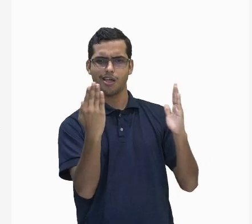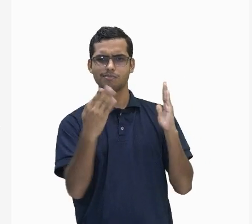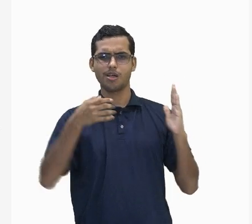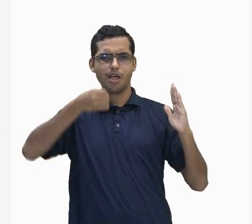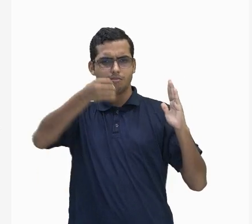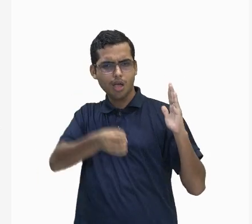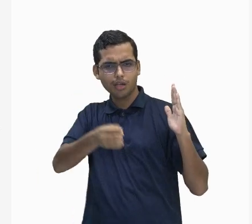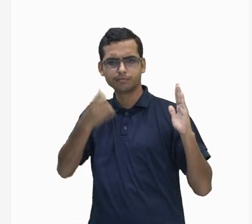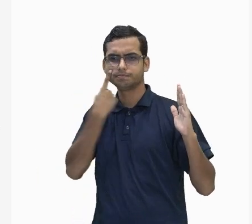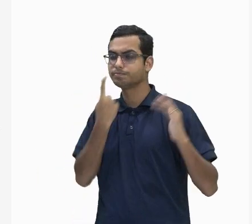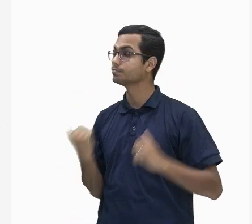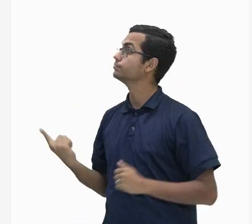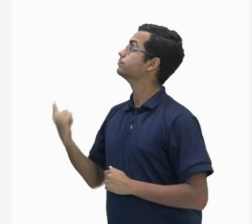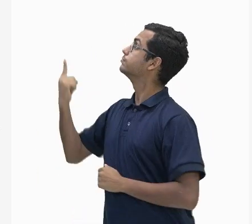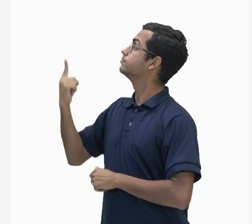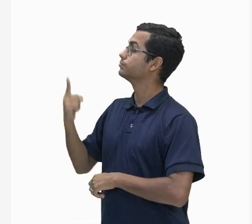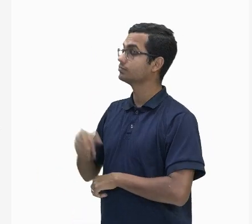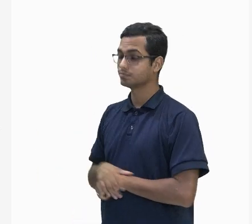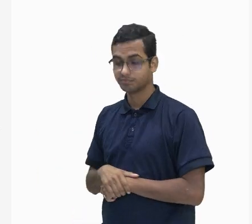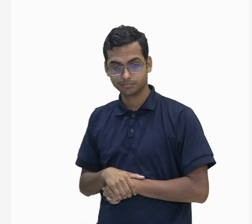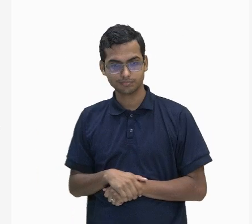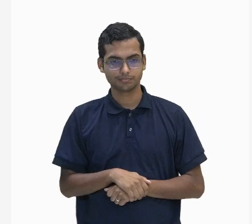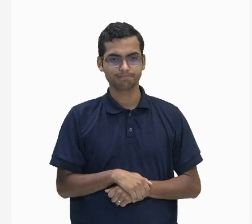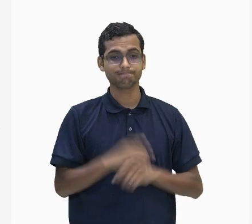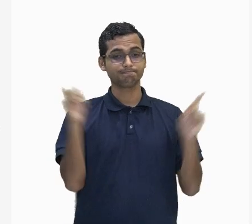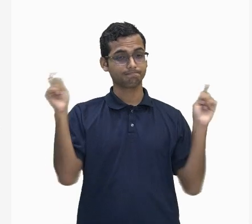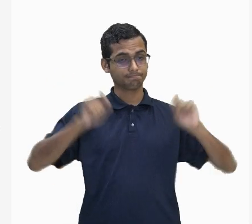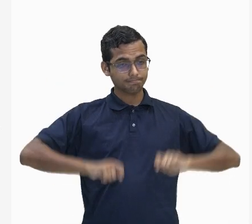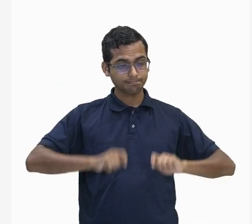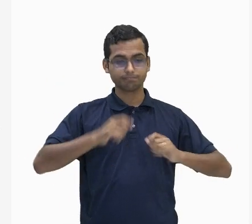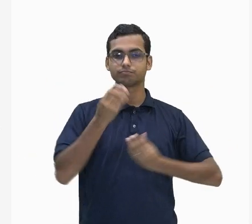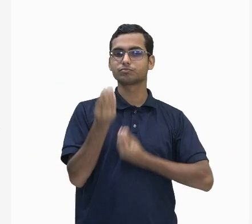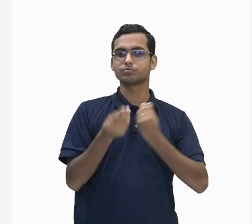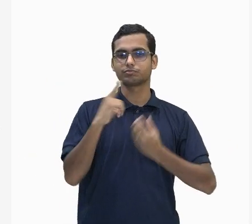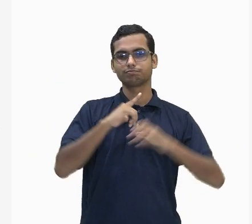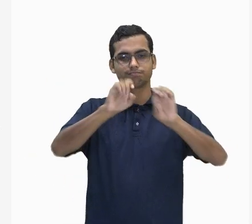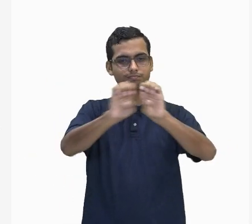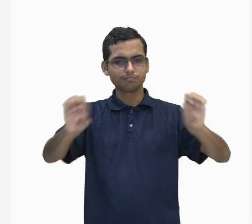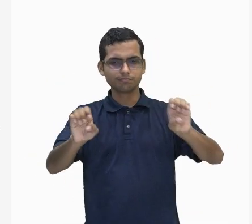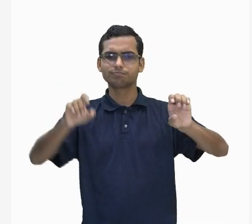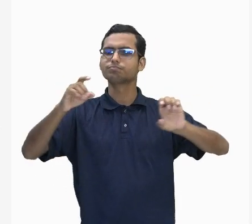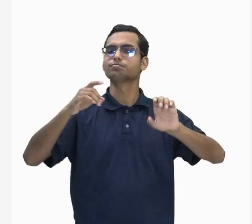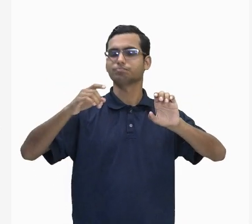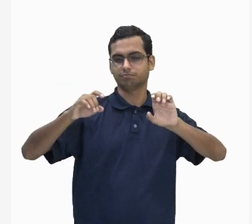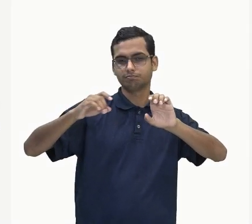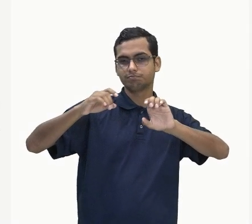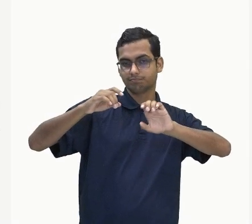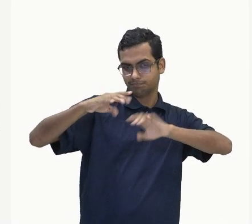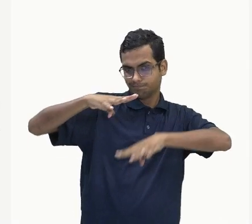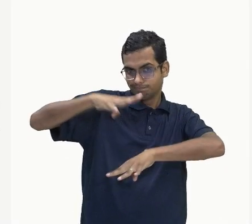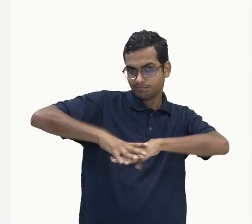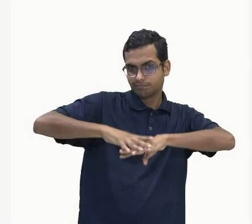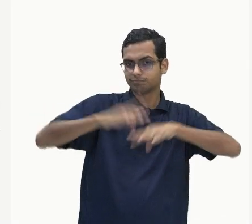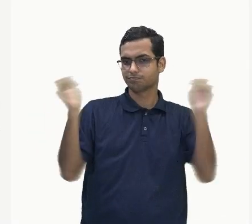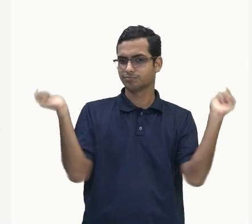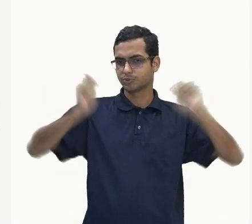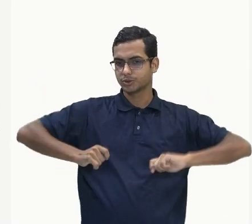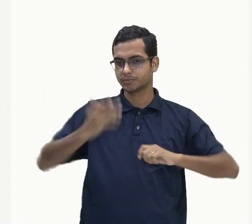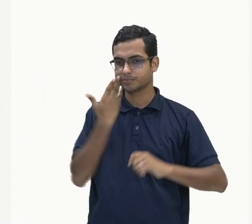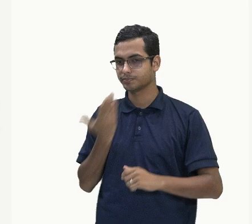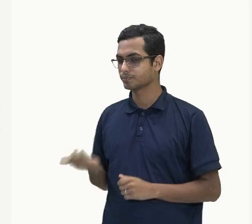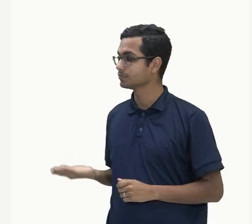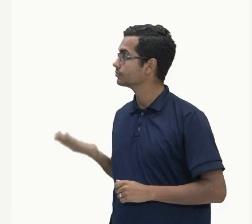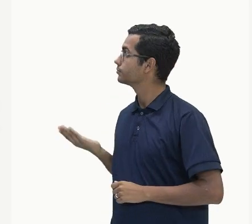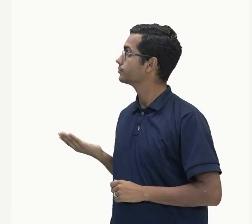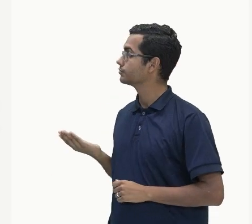dois espelhos pode ser determinada por uma equação matemática. E aí, olha só, essa equação ela depende